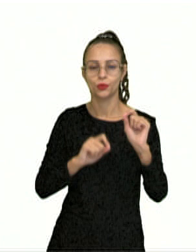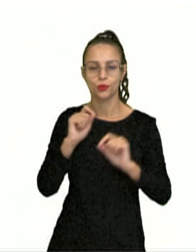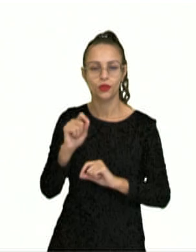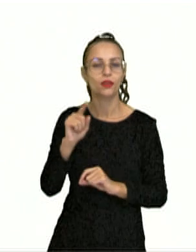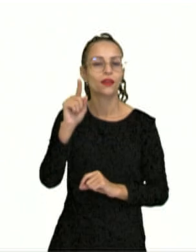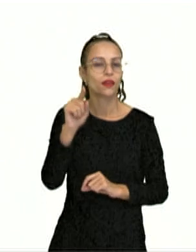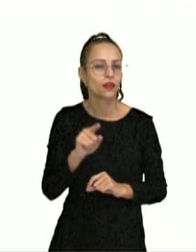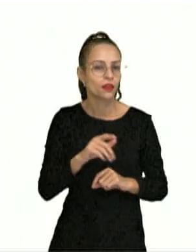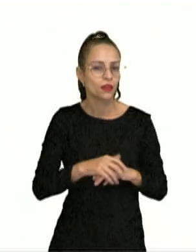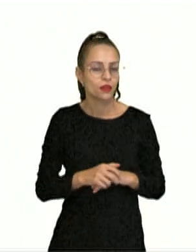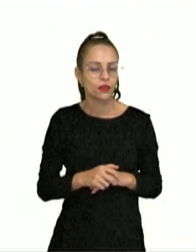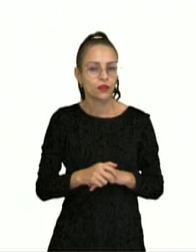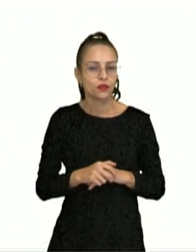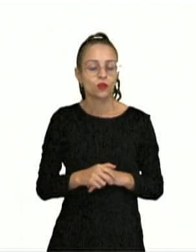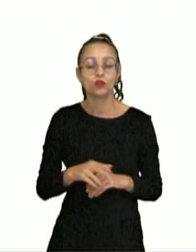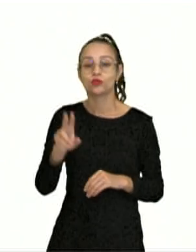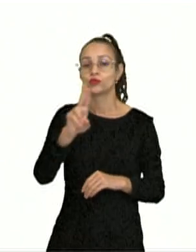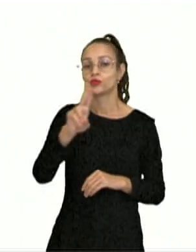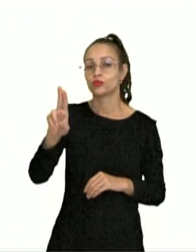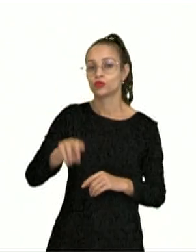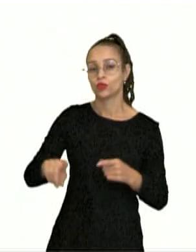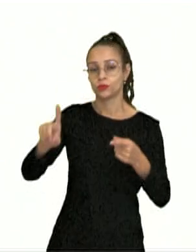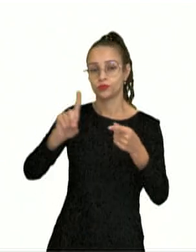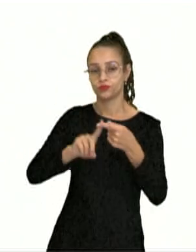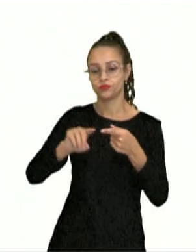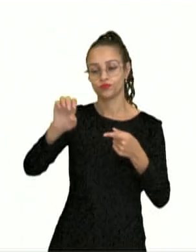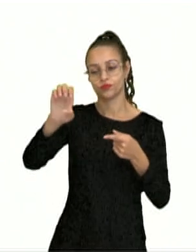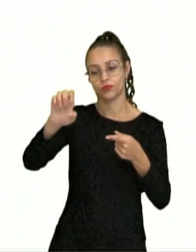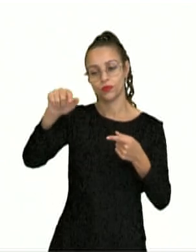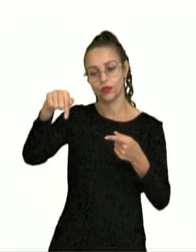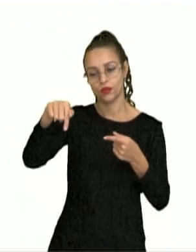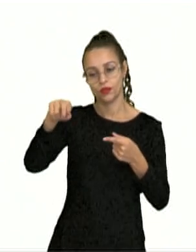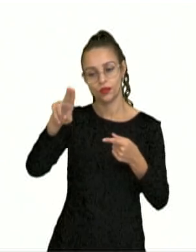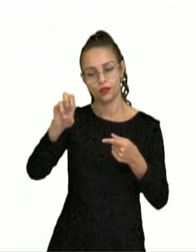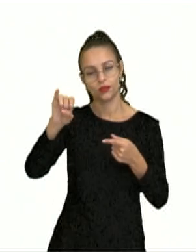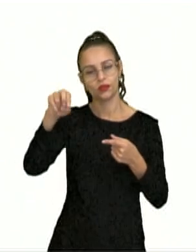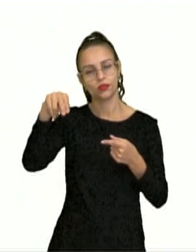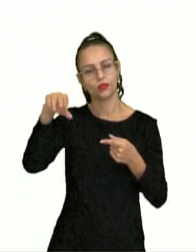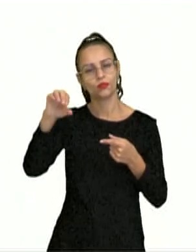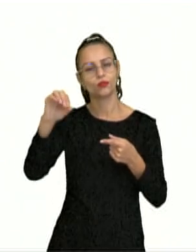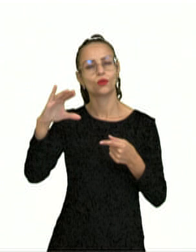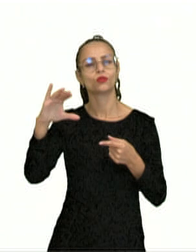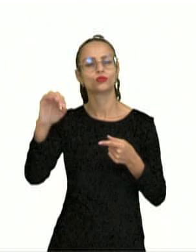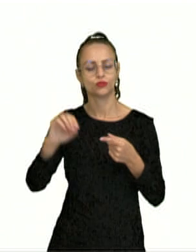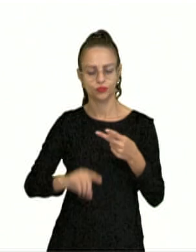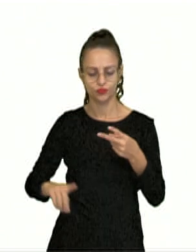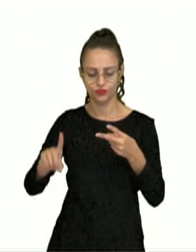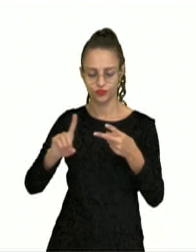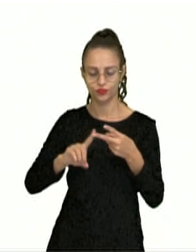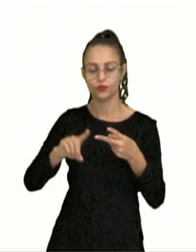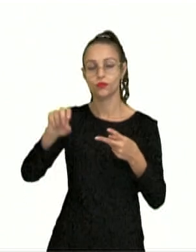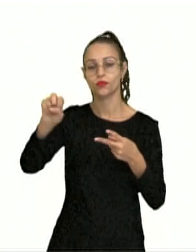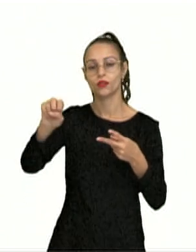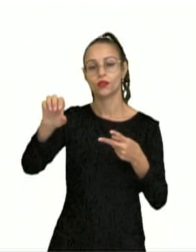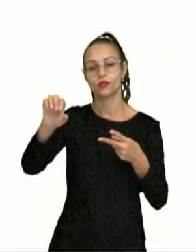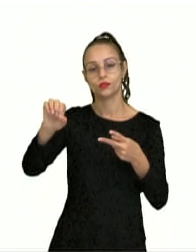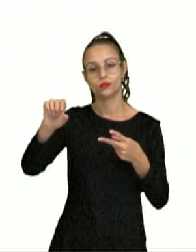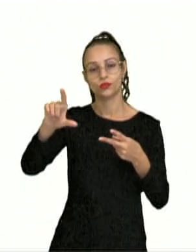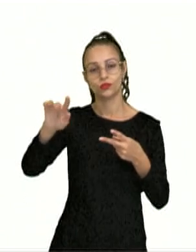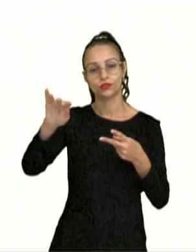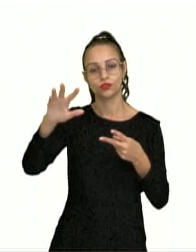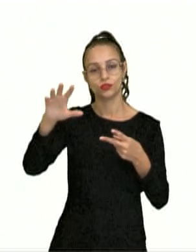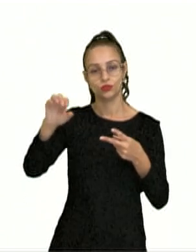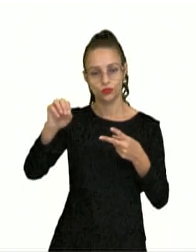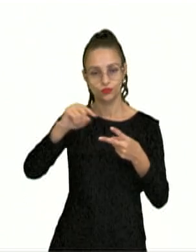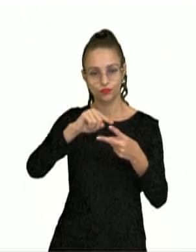chama de equinócios e solstícios. O que são os equinócios e solstícios? Essa variação ali